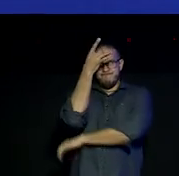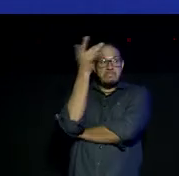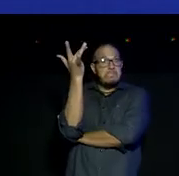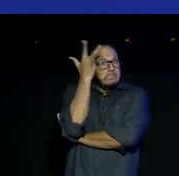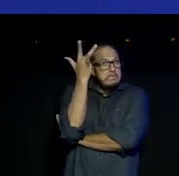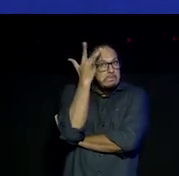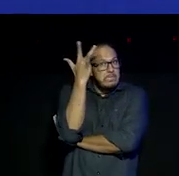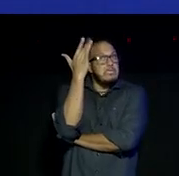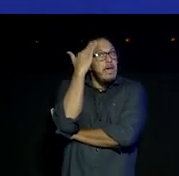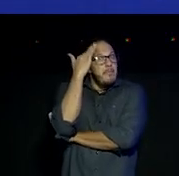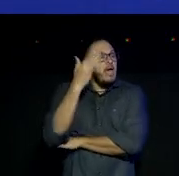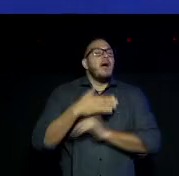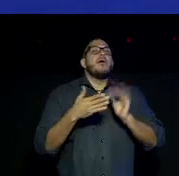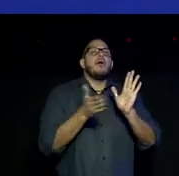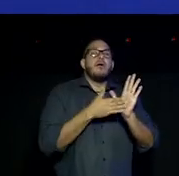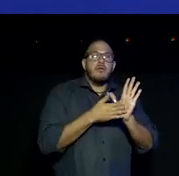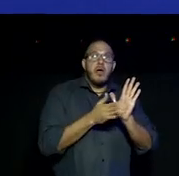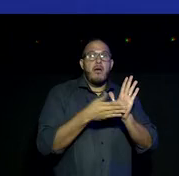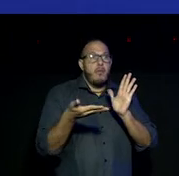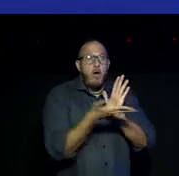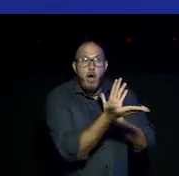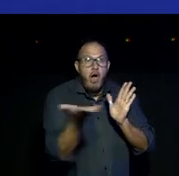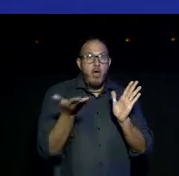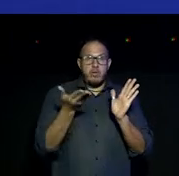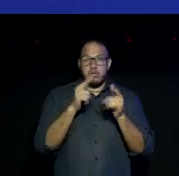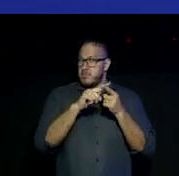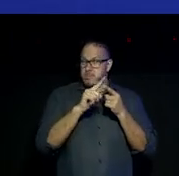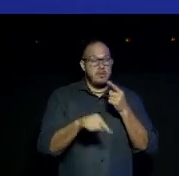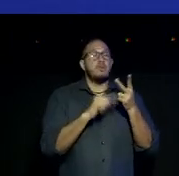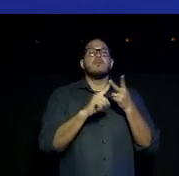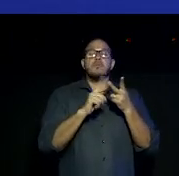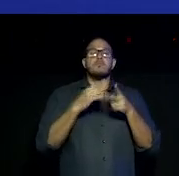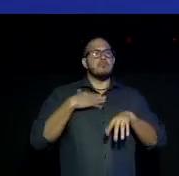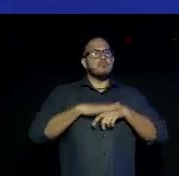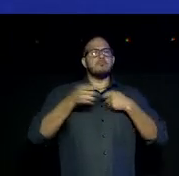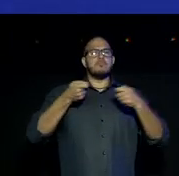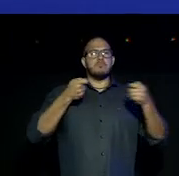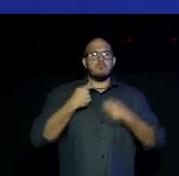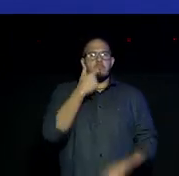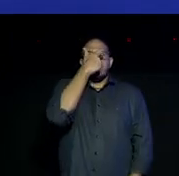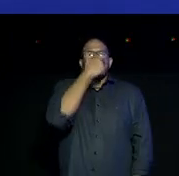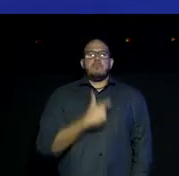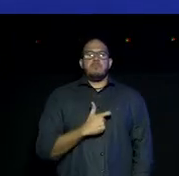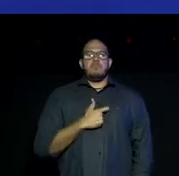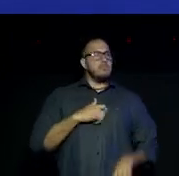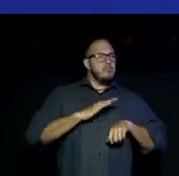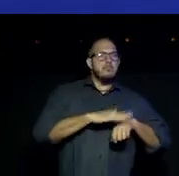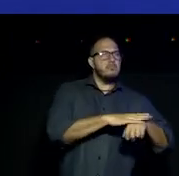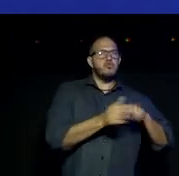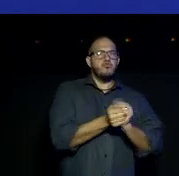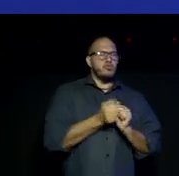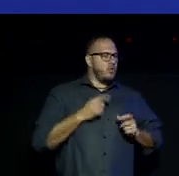que você está propondo que os demais façam. Saber. Segundo lugar, você tem que ter autoridade moral, fazer